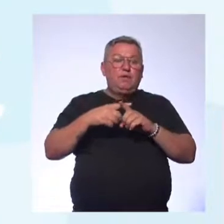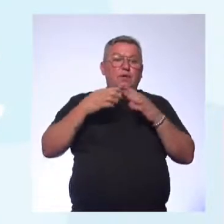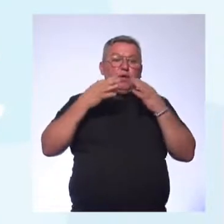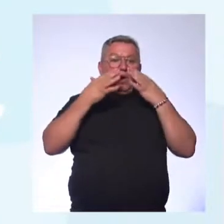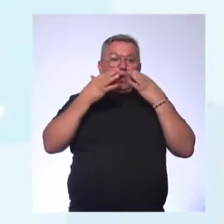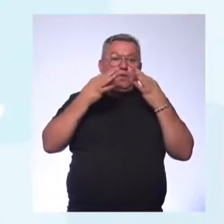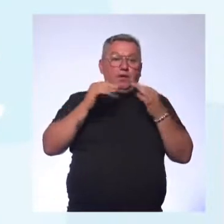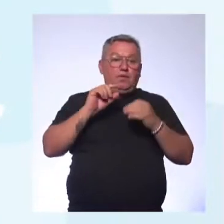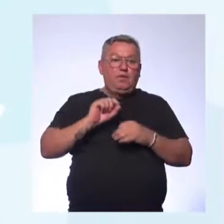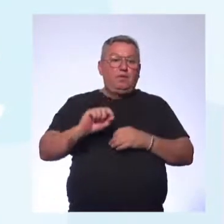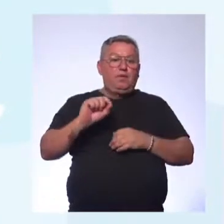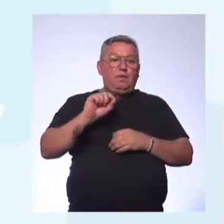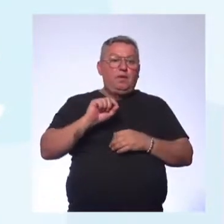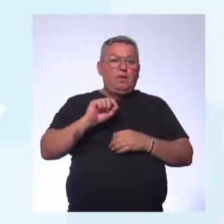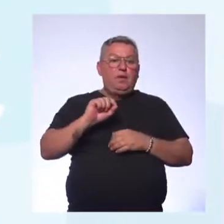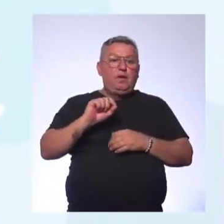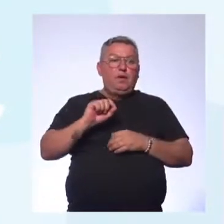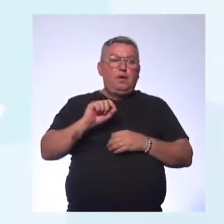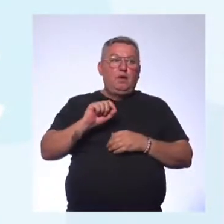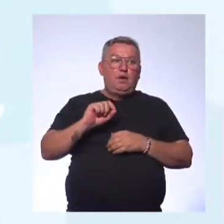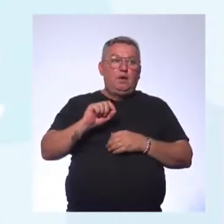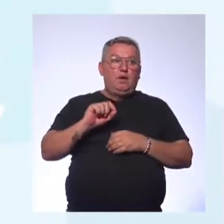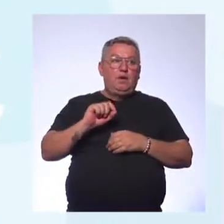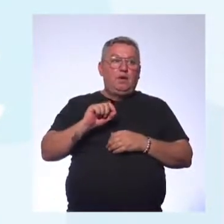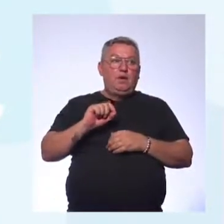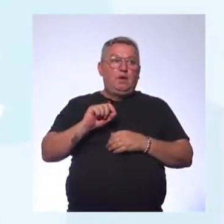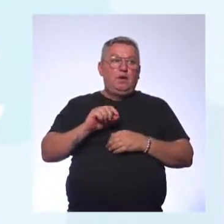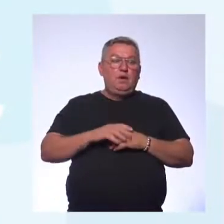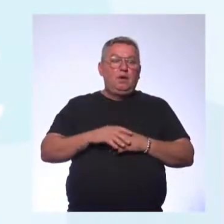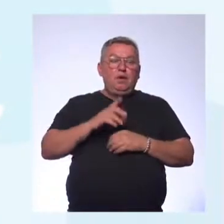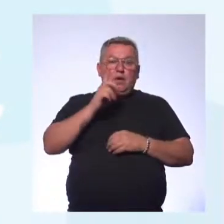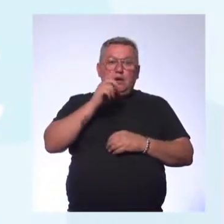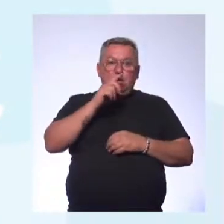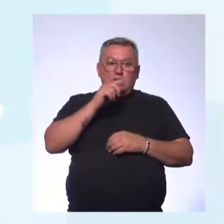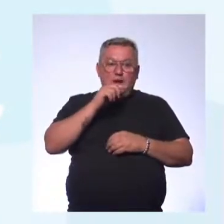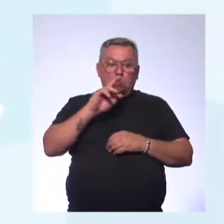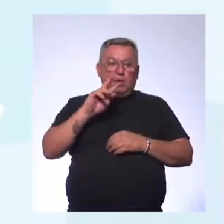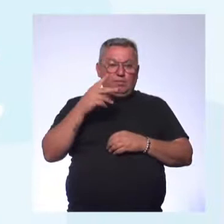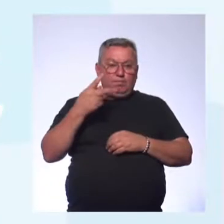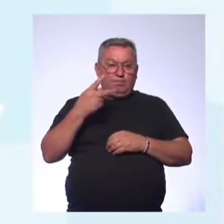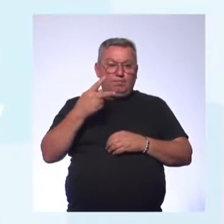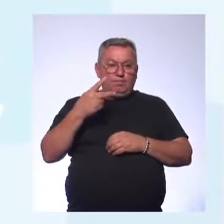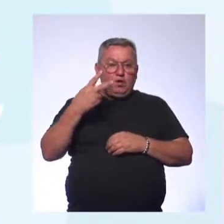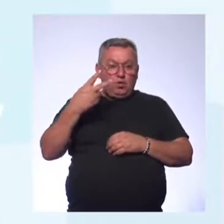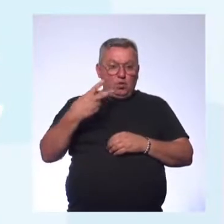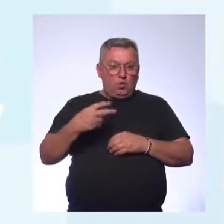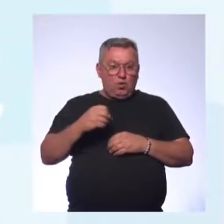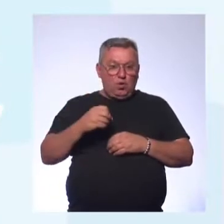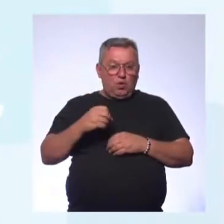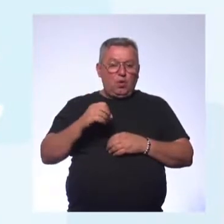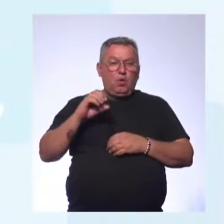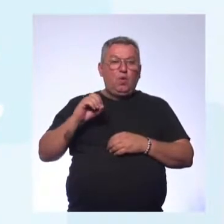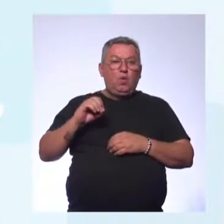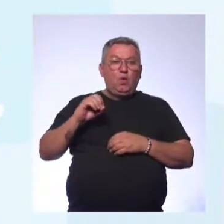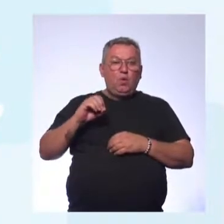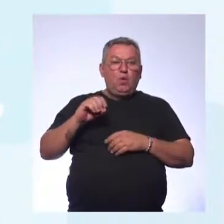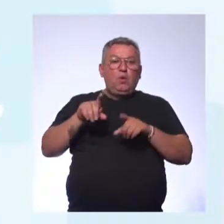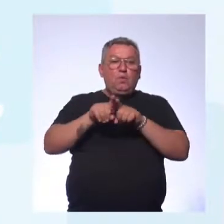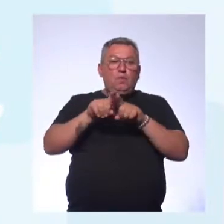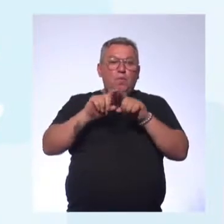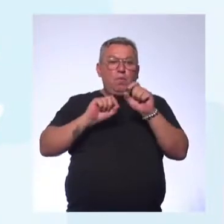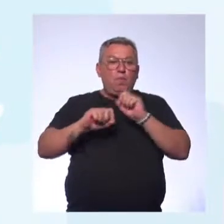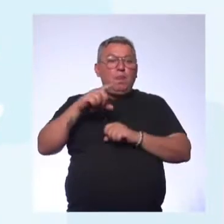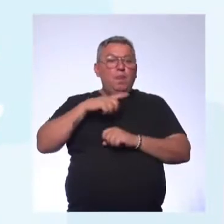Observe que o a molécula de água Ok o hidrogênio como